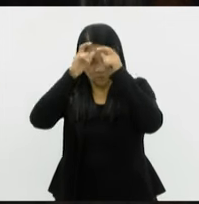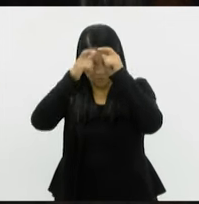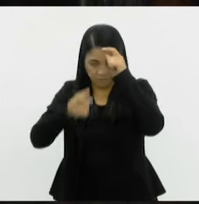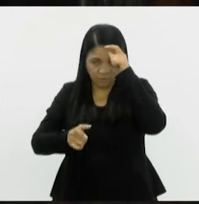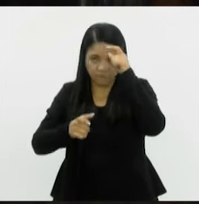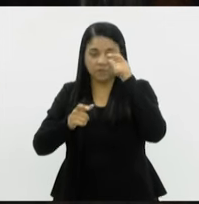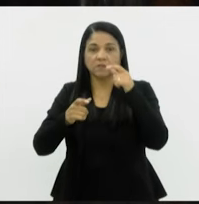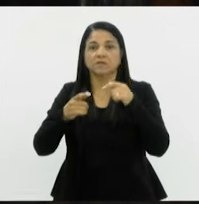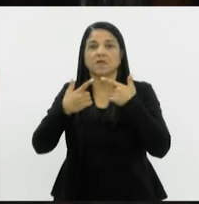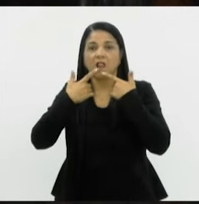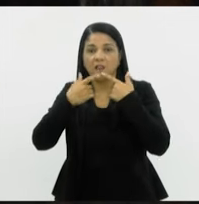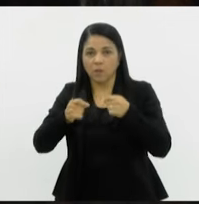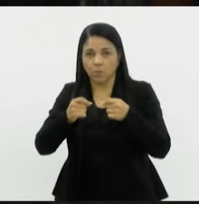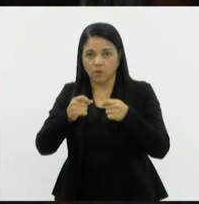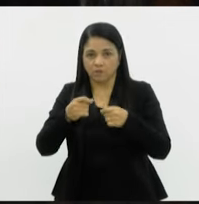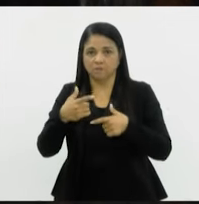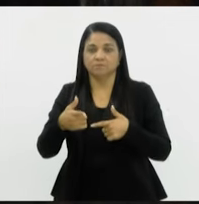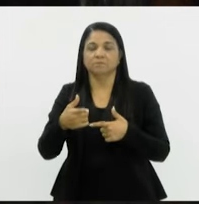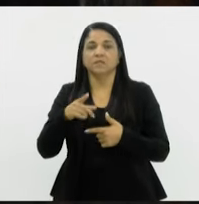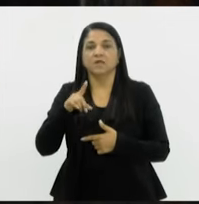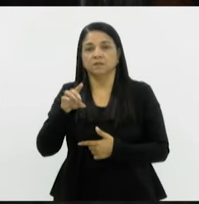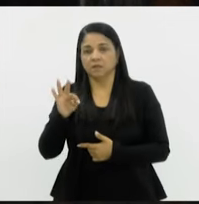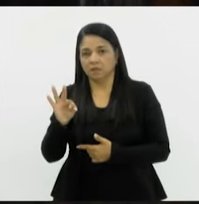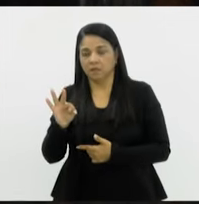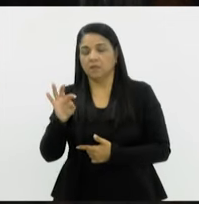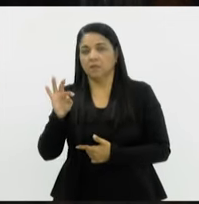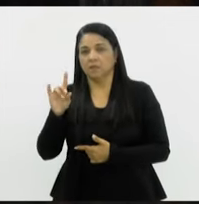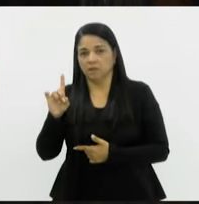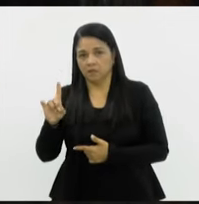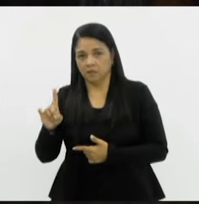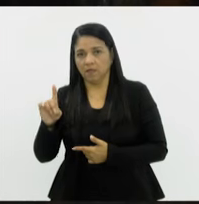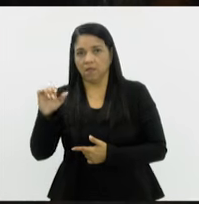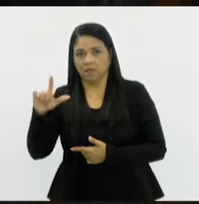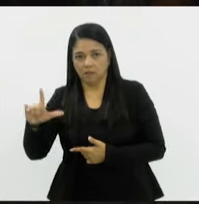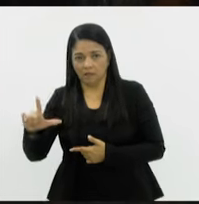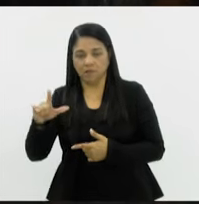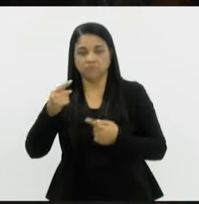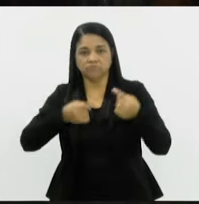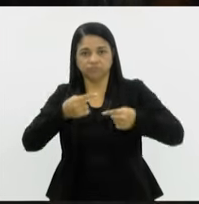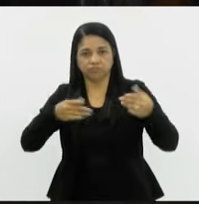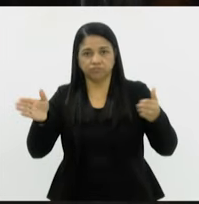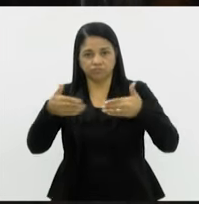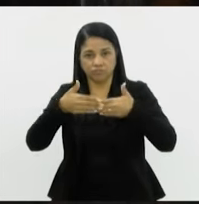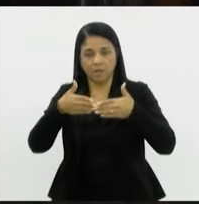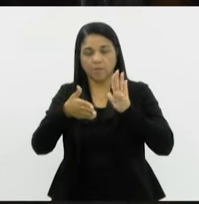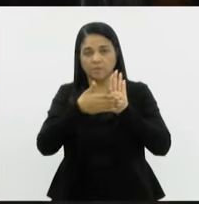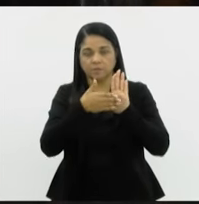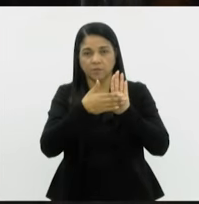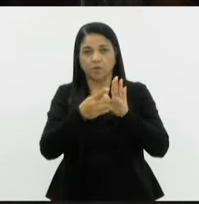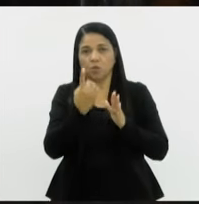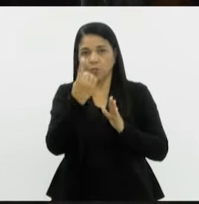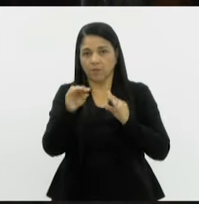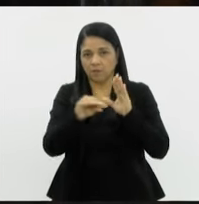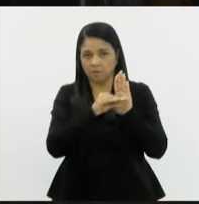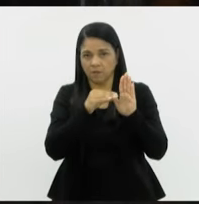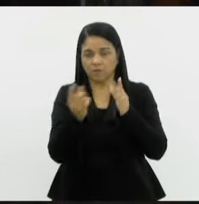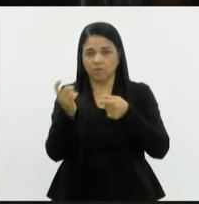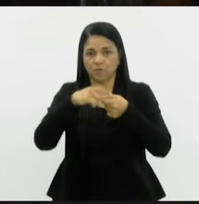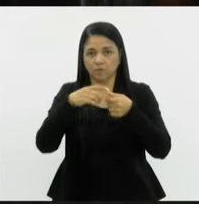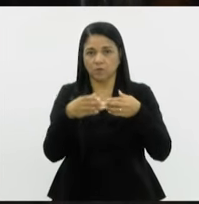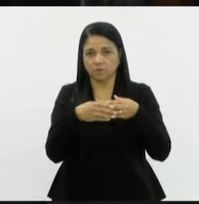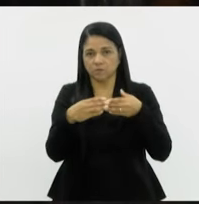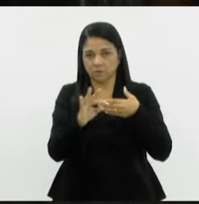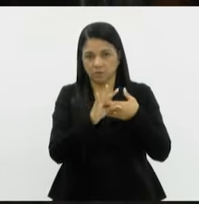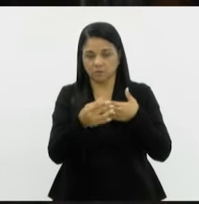TDL. Em discussão, não havendo quem queira discutir, encerrada a discussão. A presente proposta recebeu uma emenda e retorna às